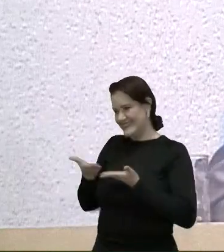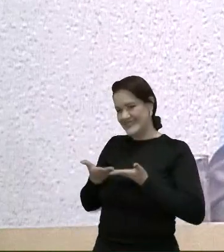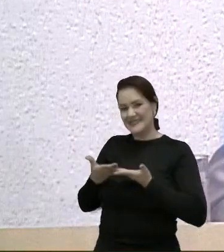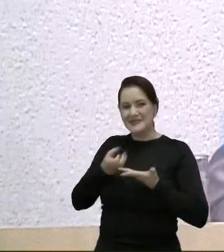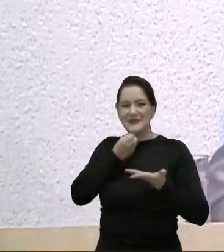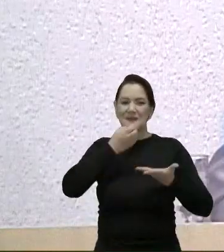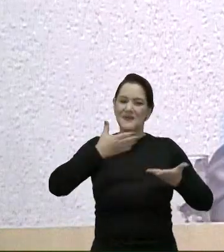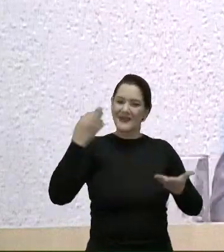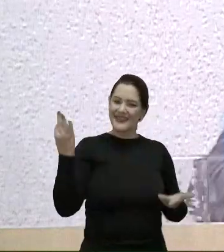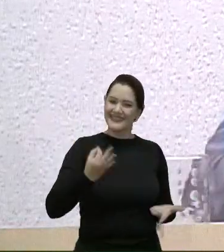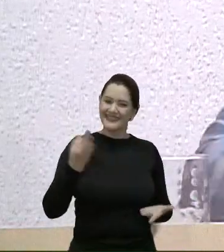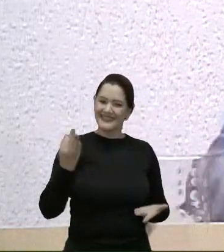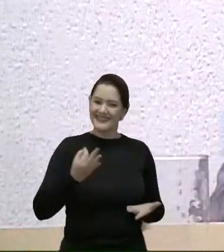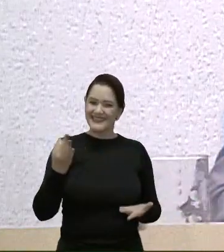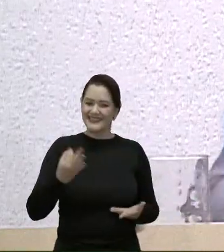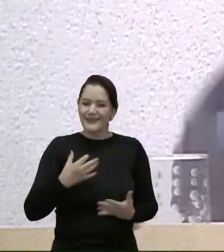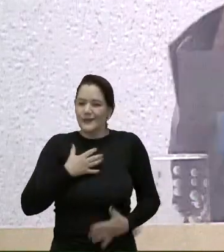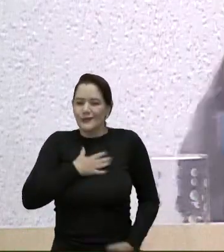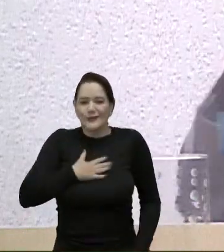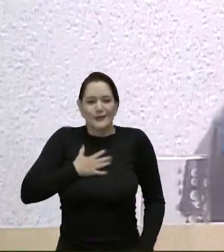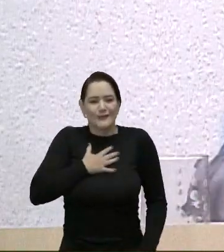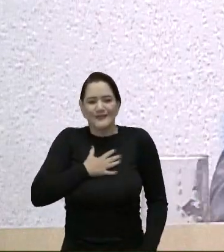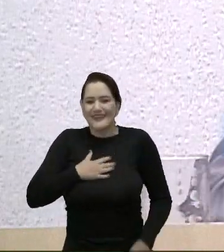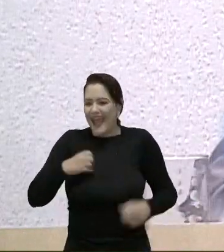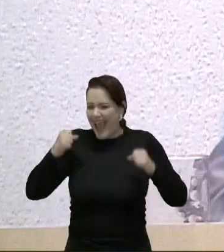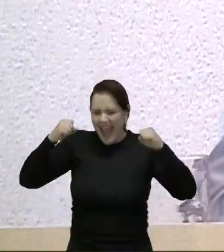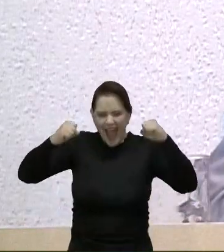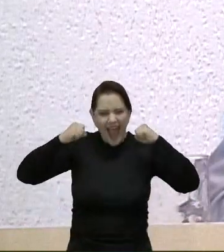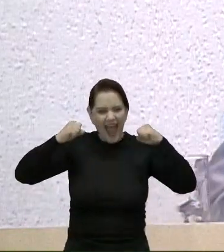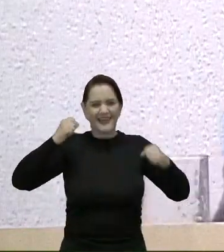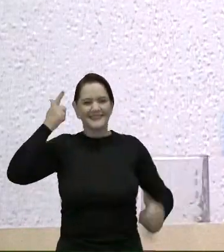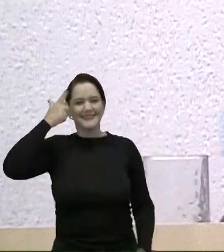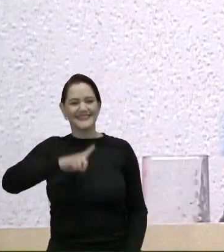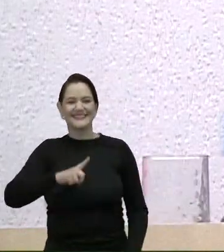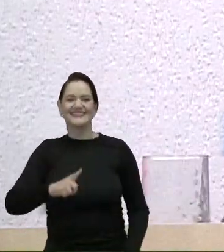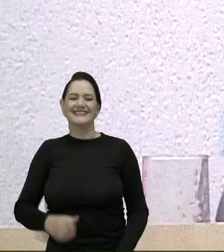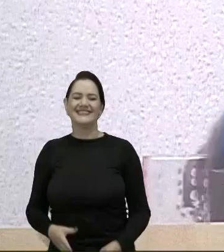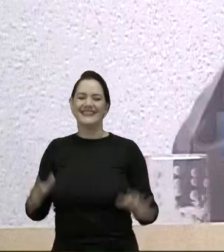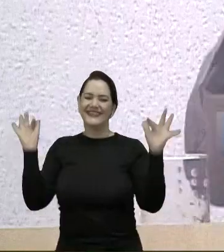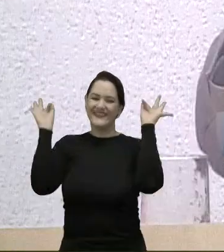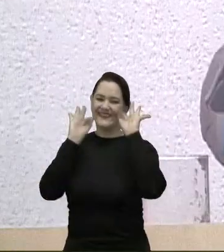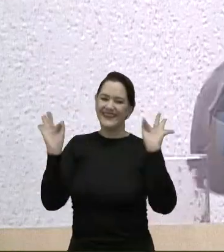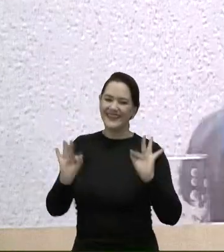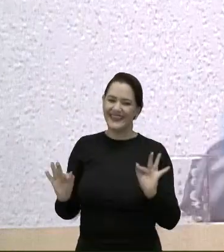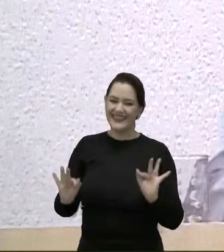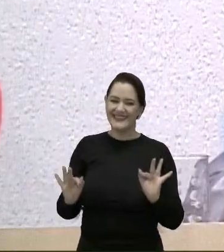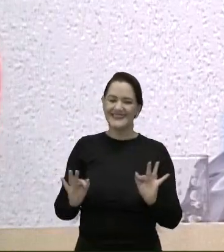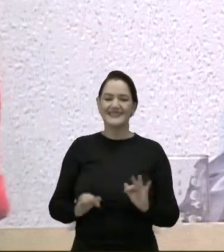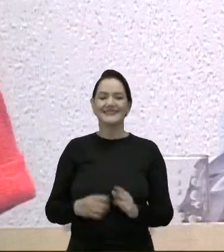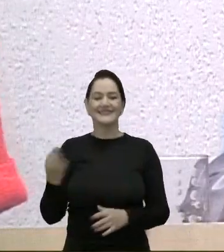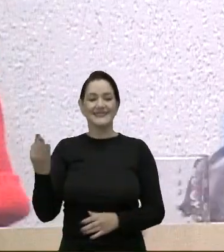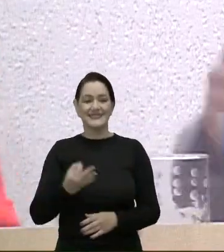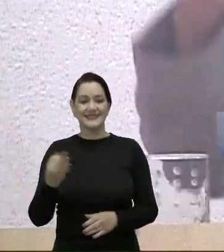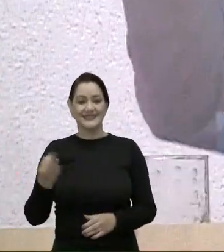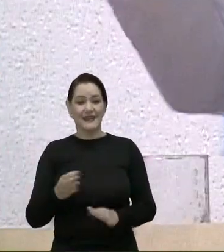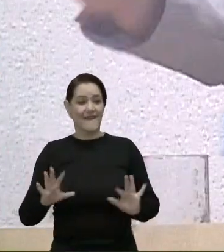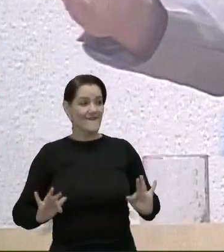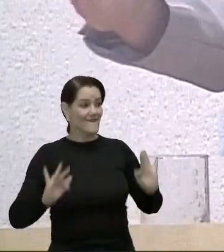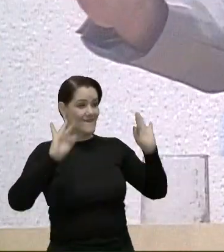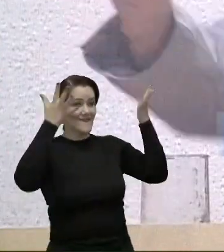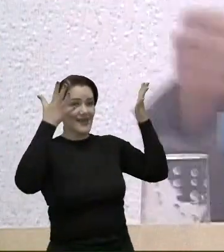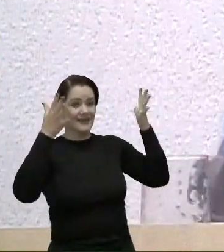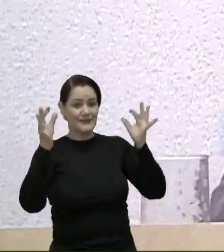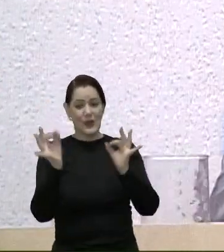deu certo, né? Acaba aquela festa, as pessoas, oh, deu certo. E a gente fica feliz da festa dar certo, da arrumação do